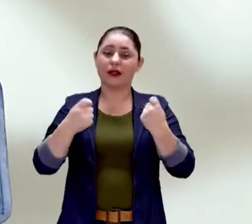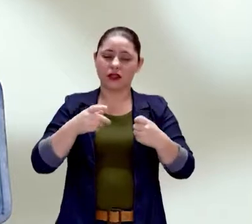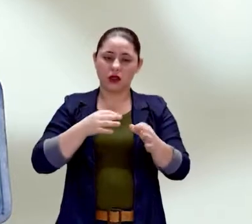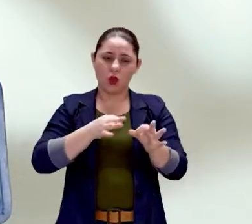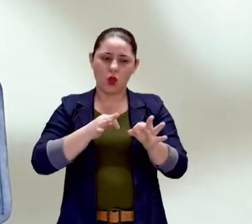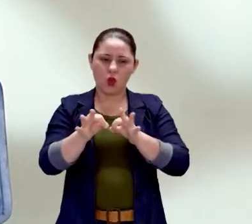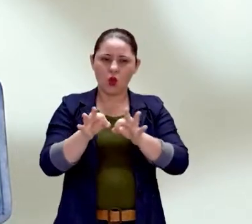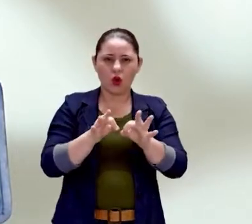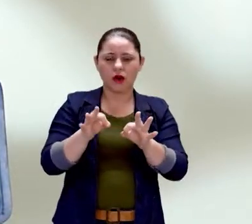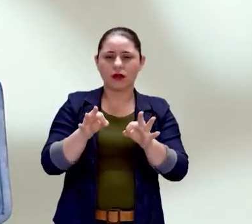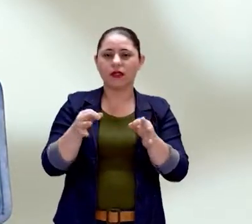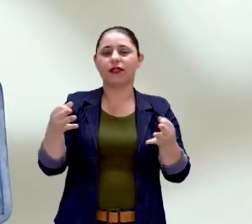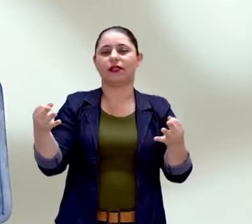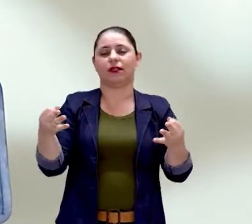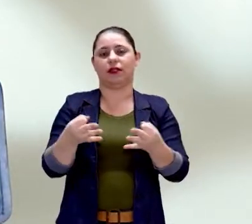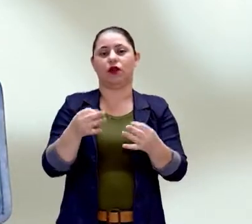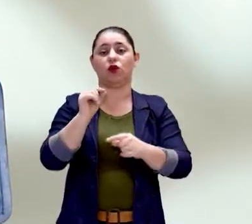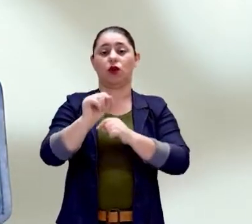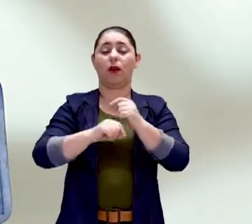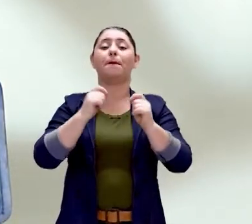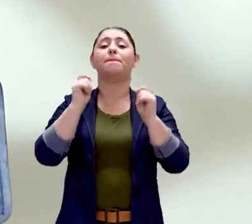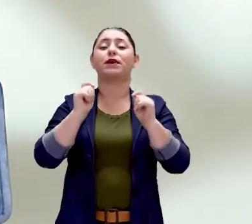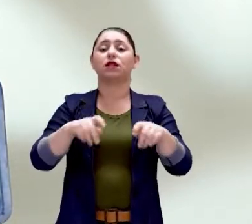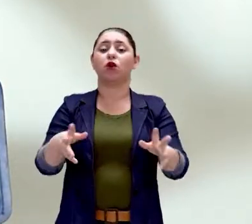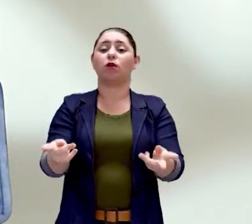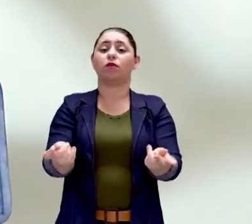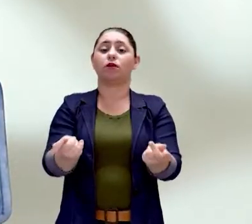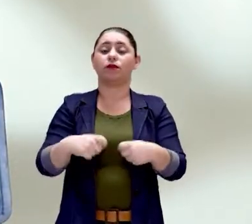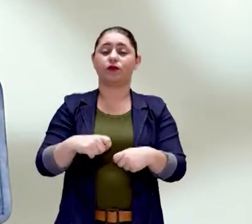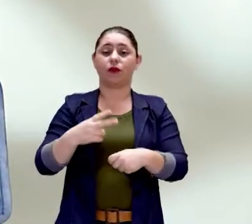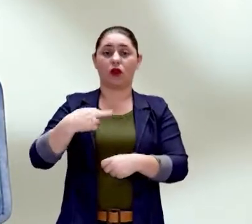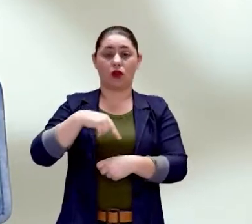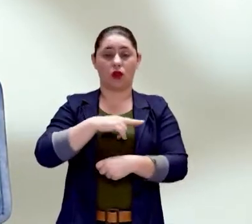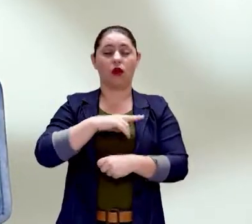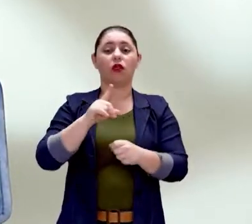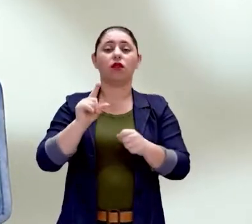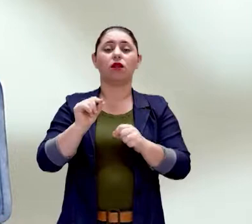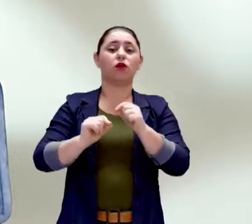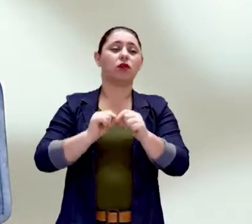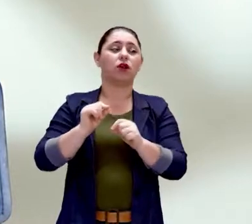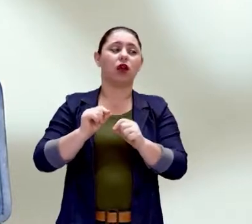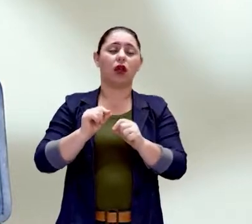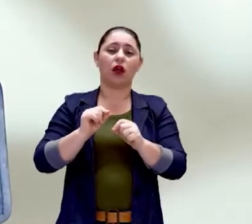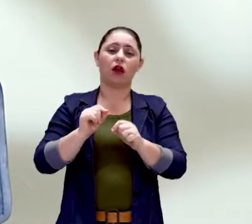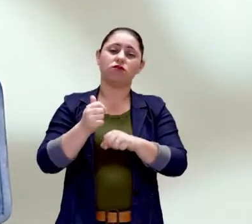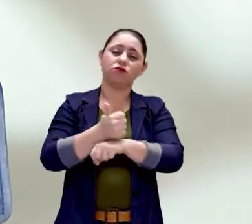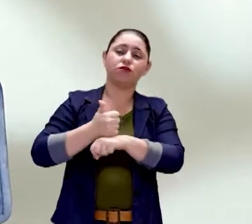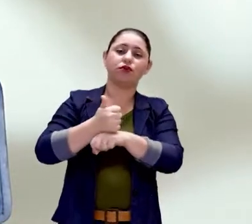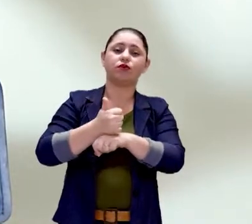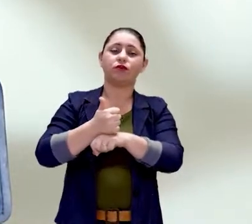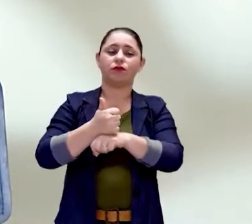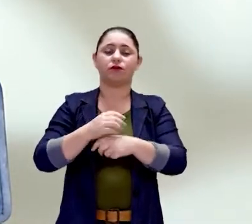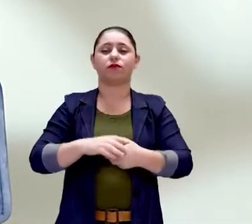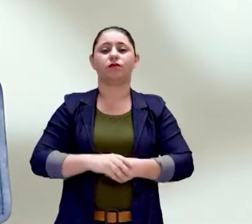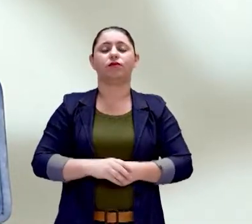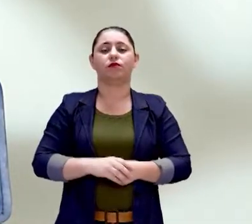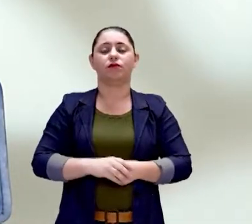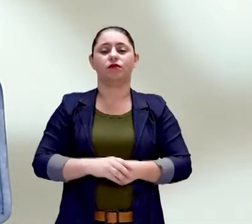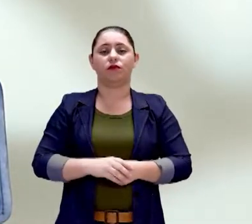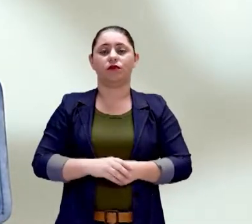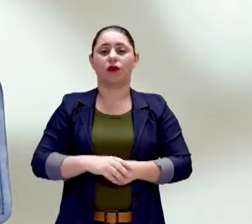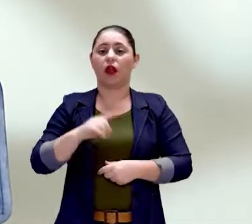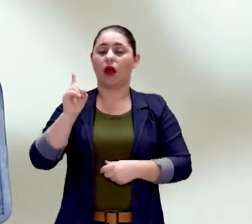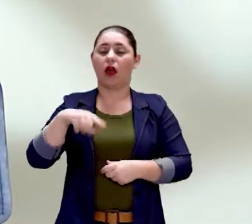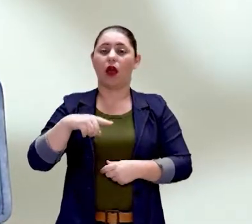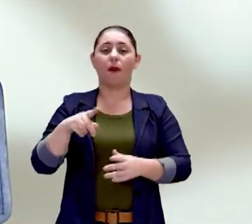regulado, entendeu? Tem que estar apto, tem que estar pronto para a gente poder tirar esse máximo rendimento desse atleta.